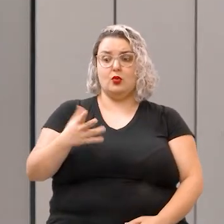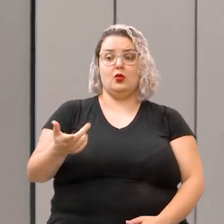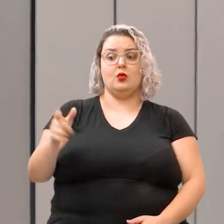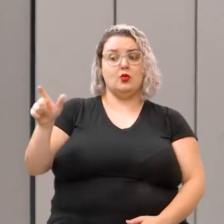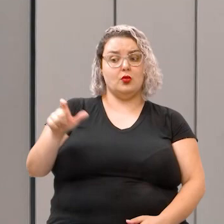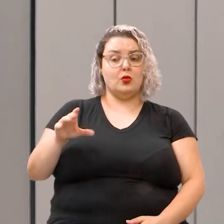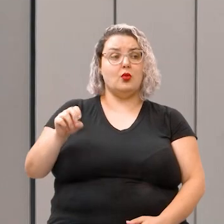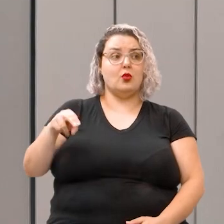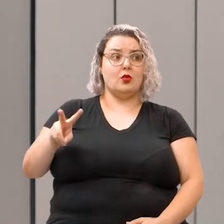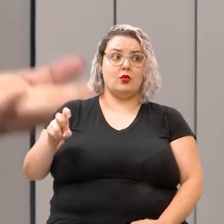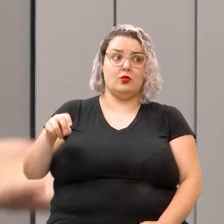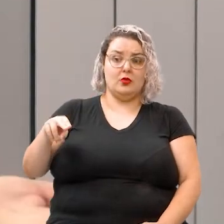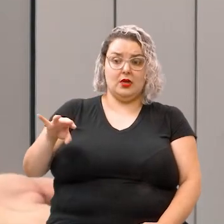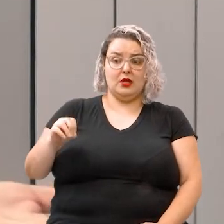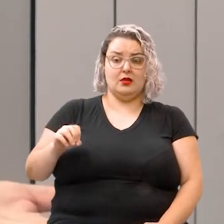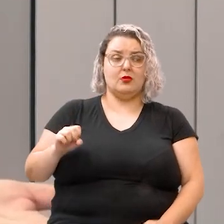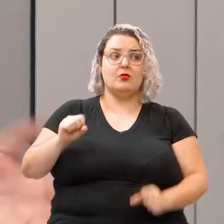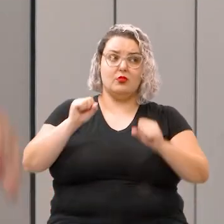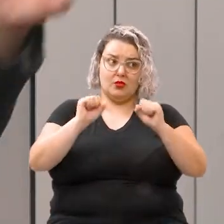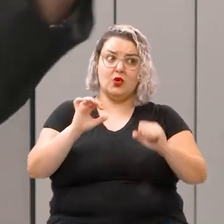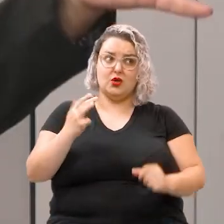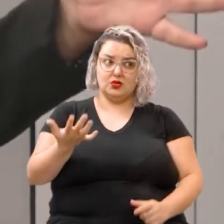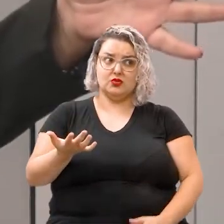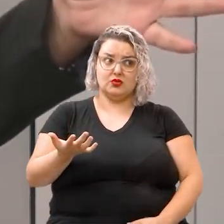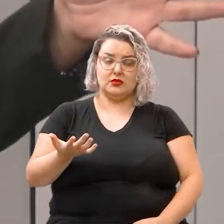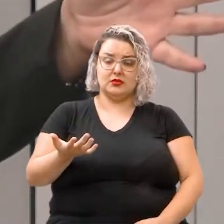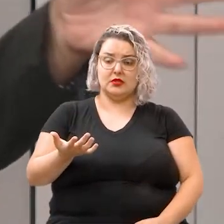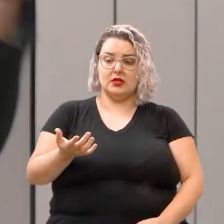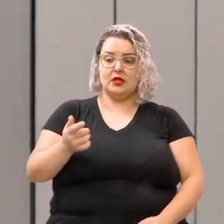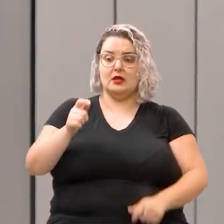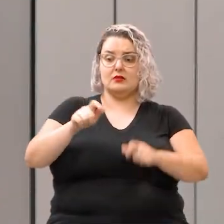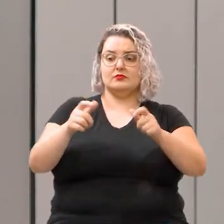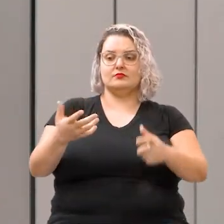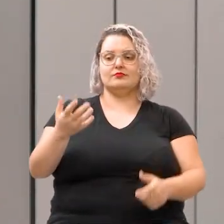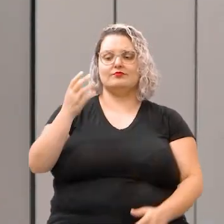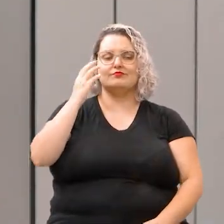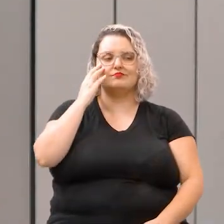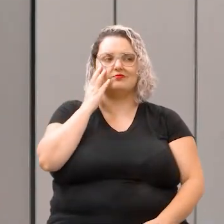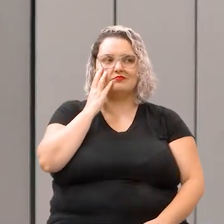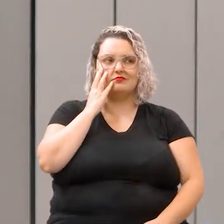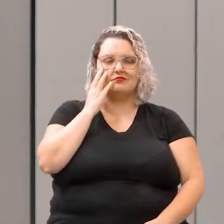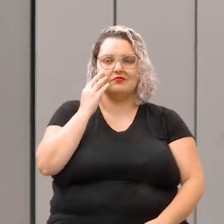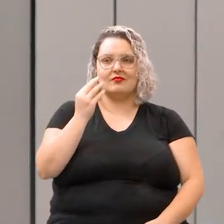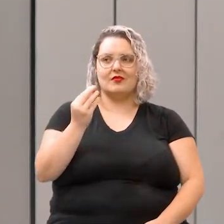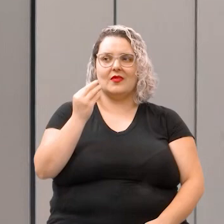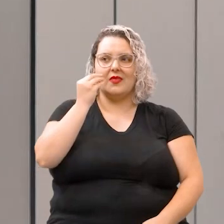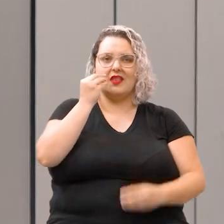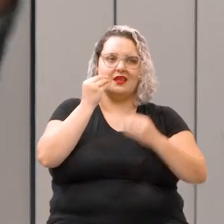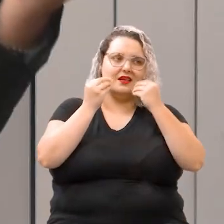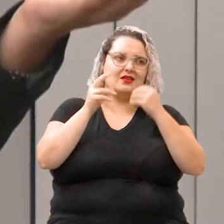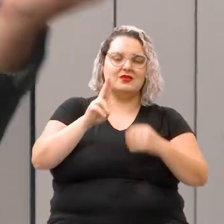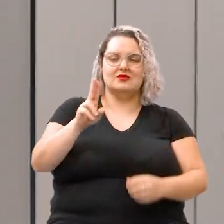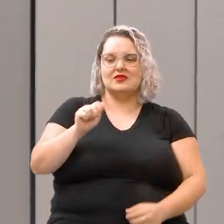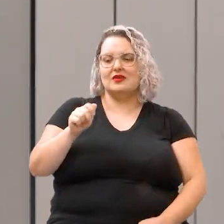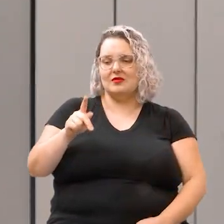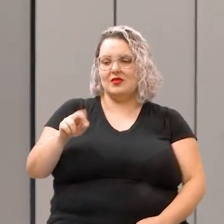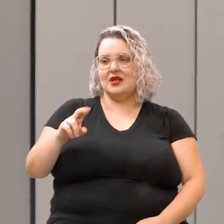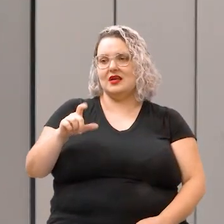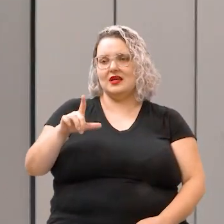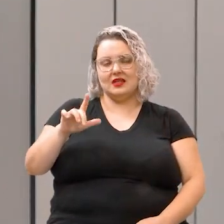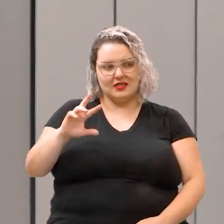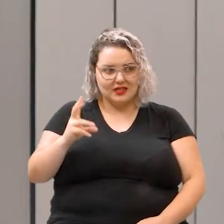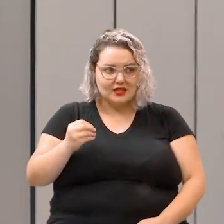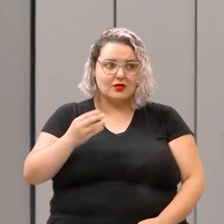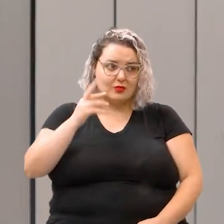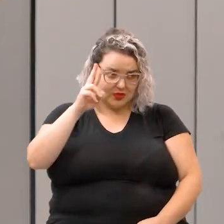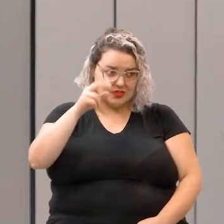então o convênio odontológico. Pode também acontecer, e aí a pessoa vem, olha, eu coloquei tal coisa, eu estou usando o aparelho como a senhora